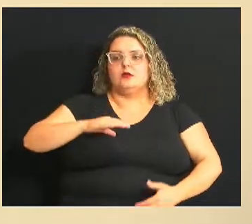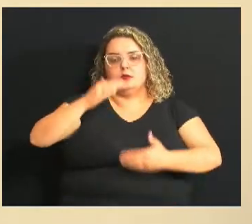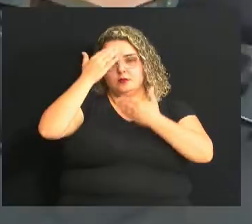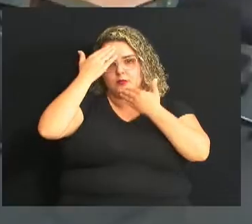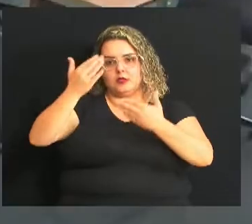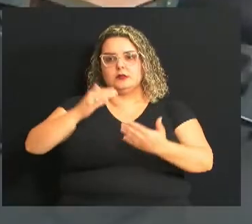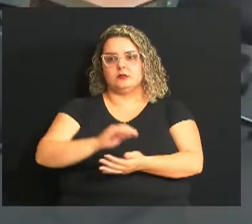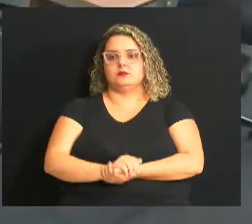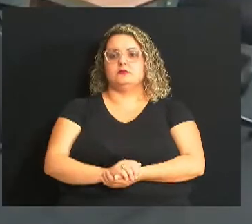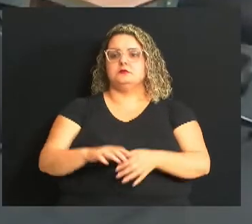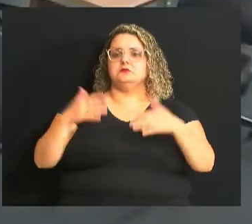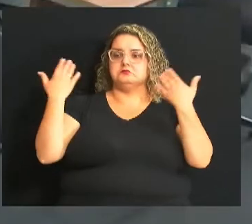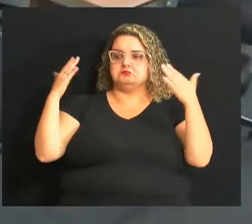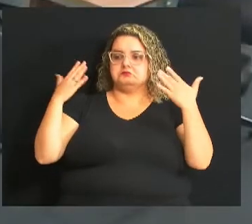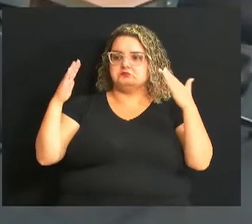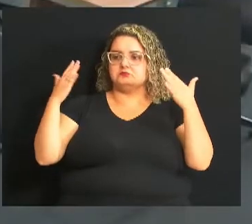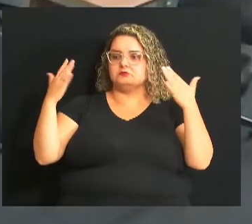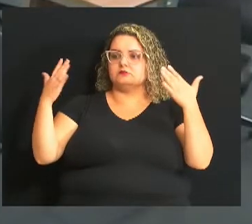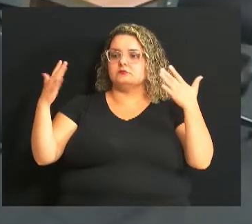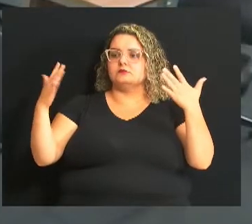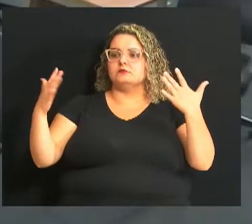obrigado.